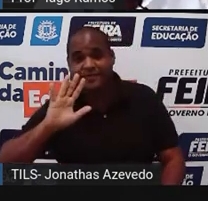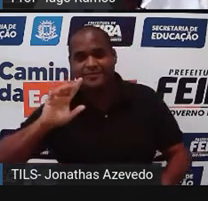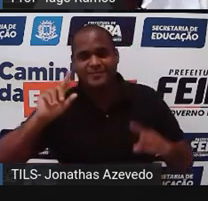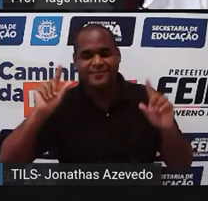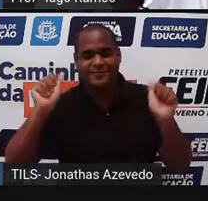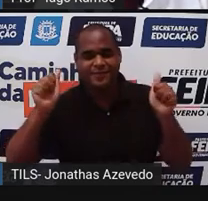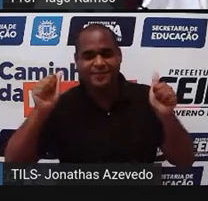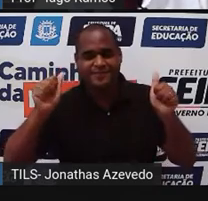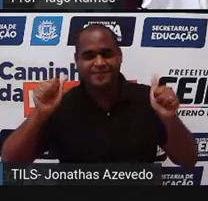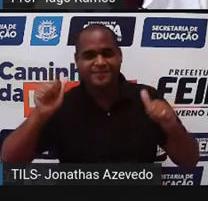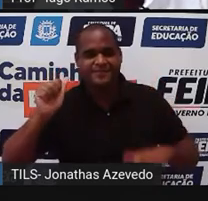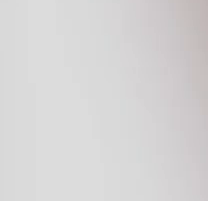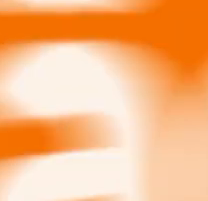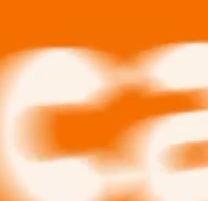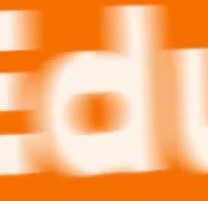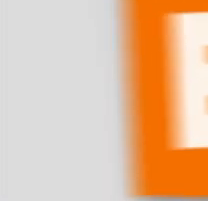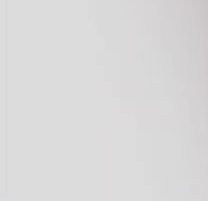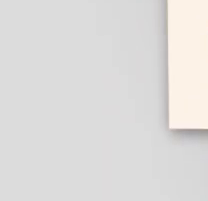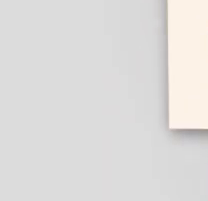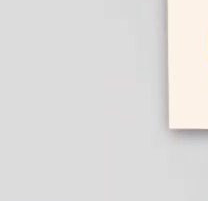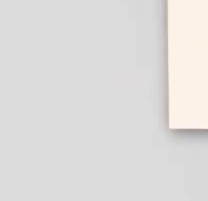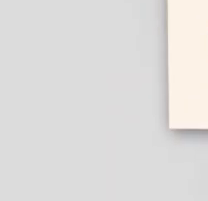tchauzinho um